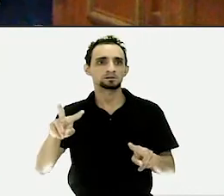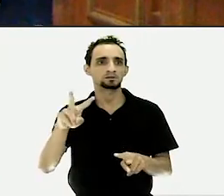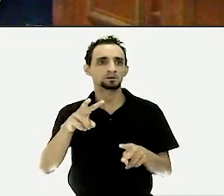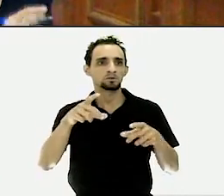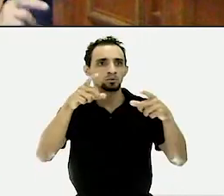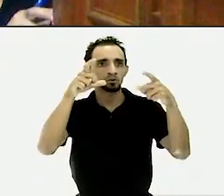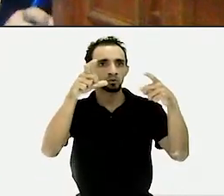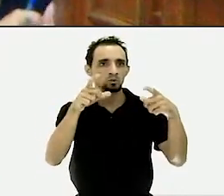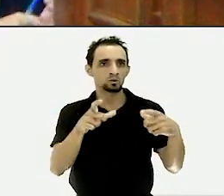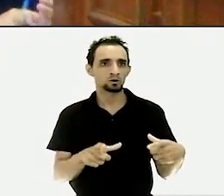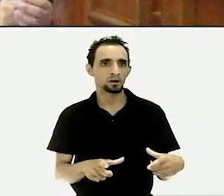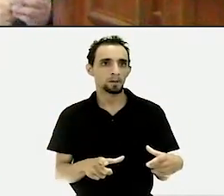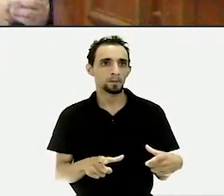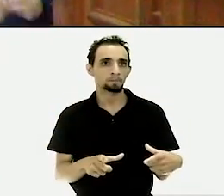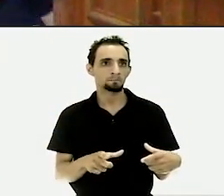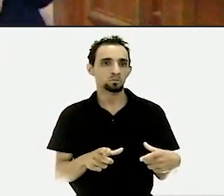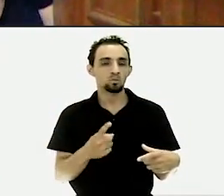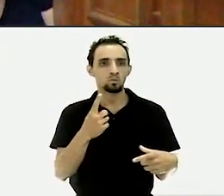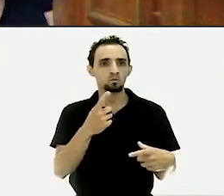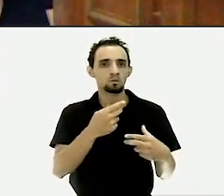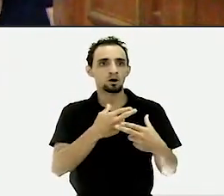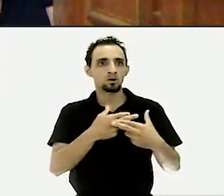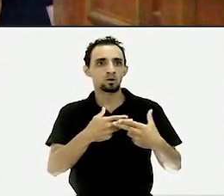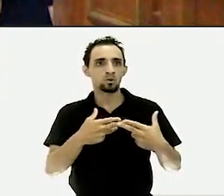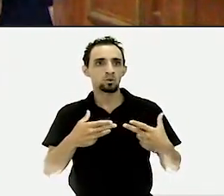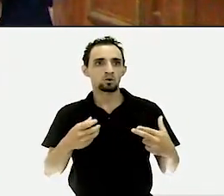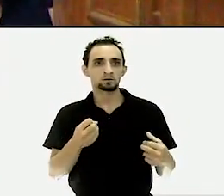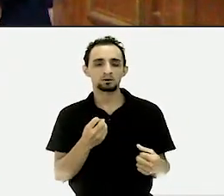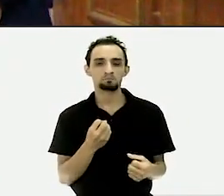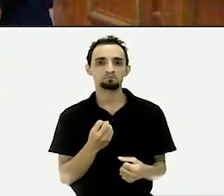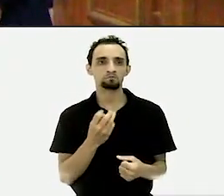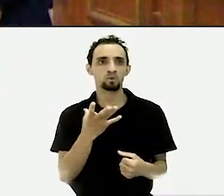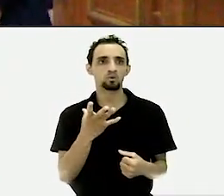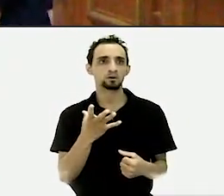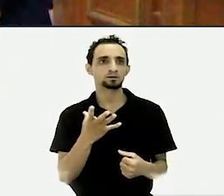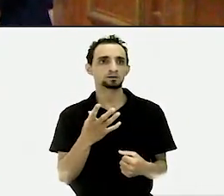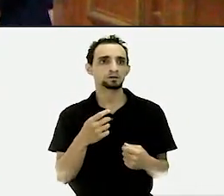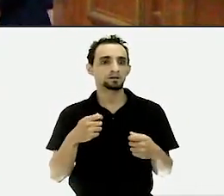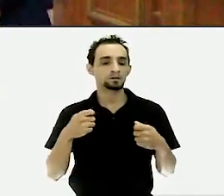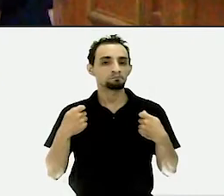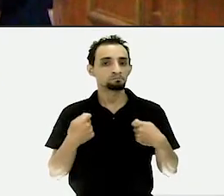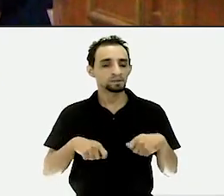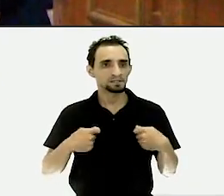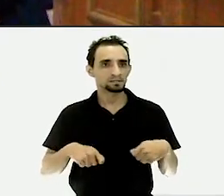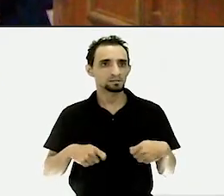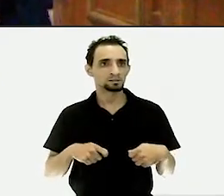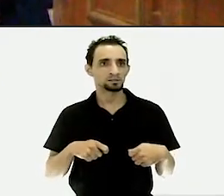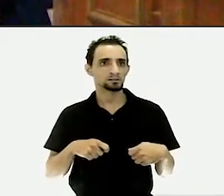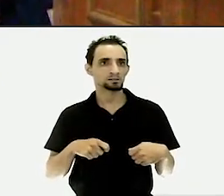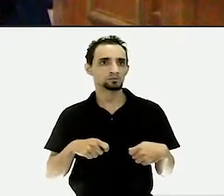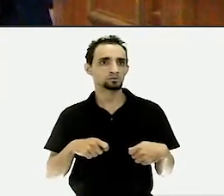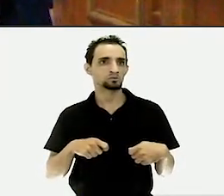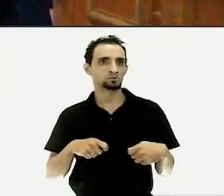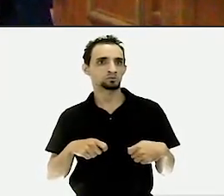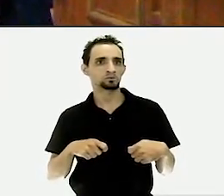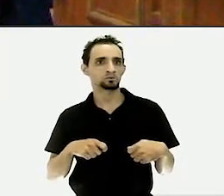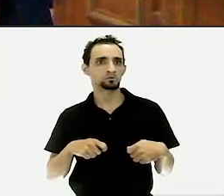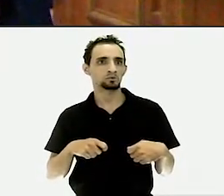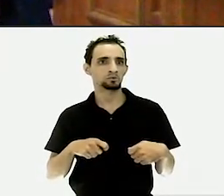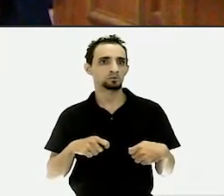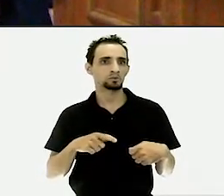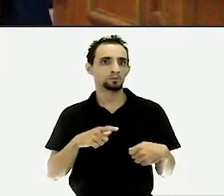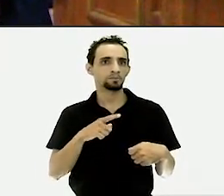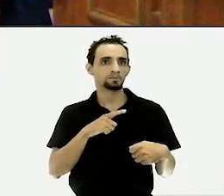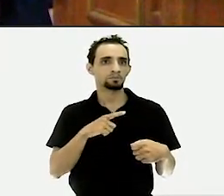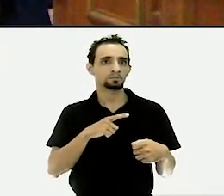prefeitura constrói alguma coisa, aí a gente sabe que o empecilho jurídico é a concessão. E aí a concessão você não pode